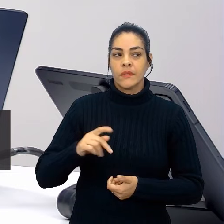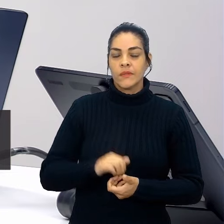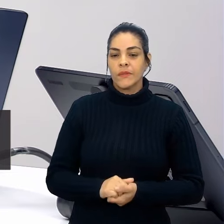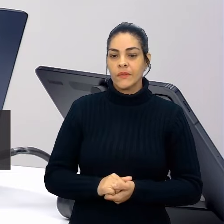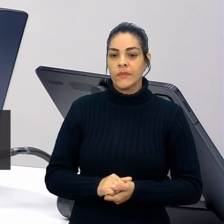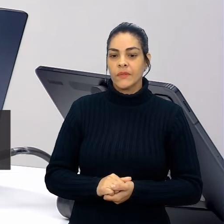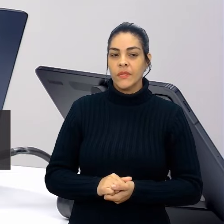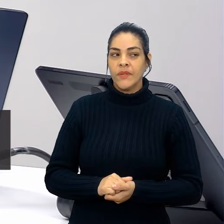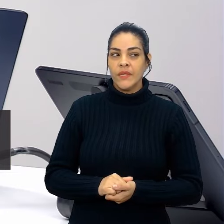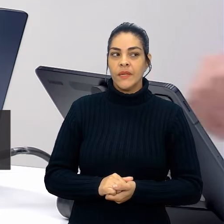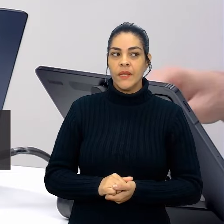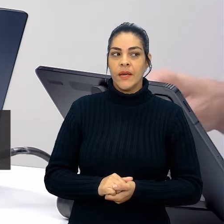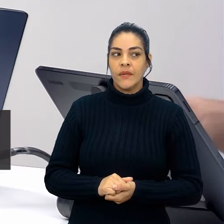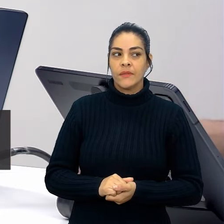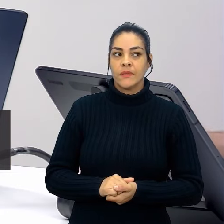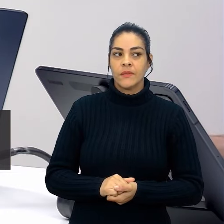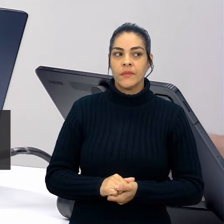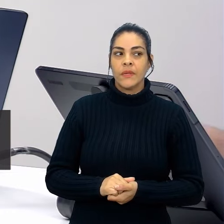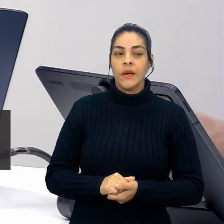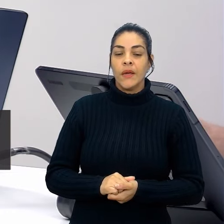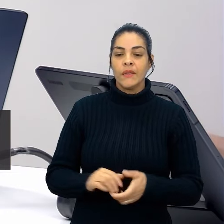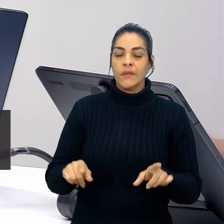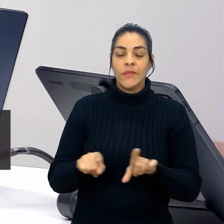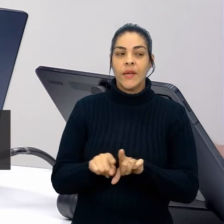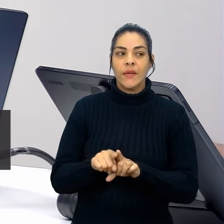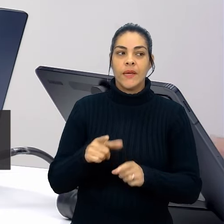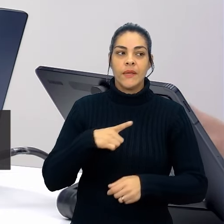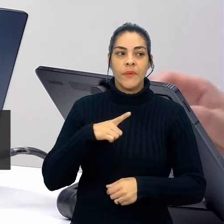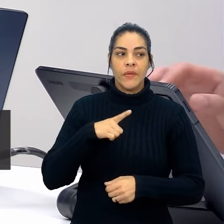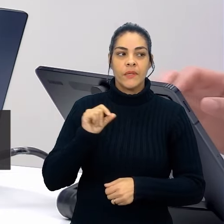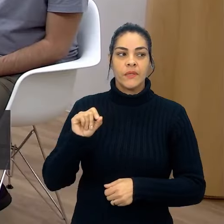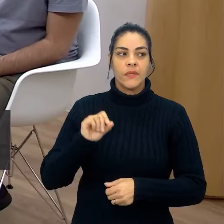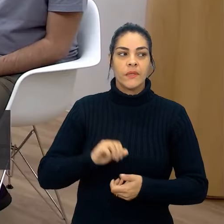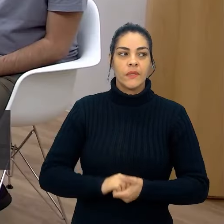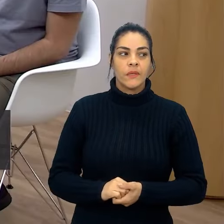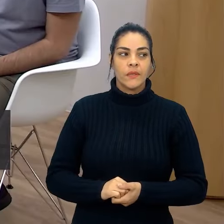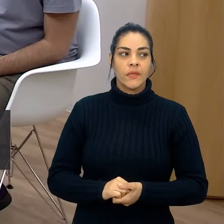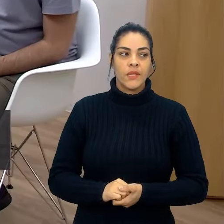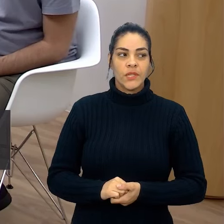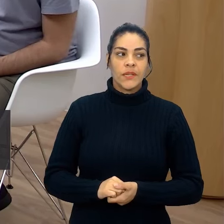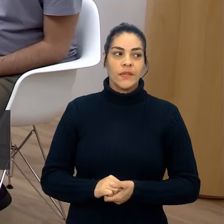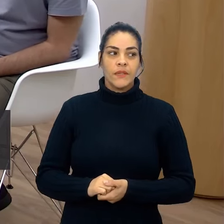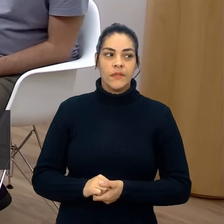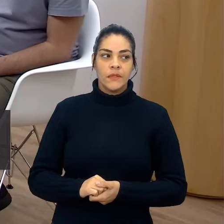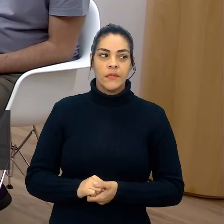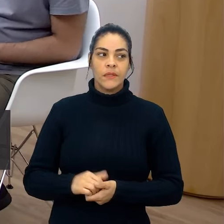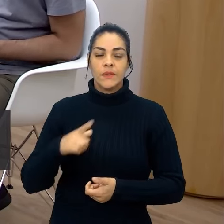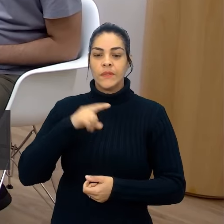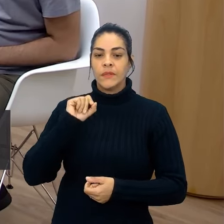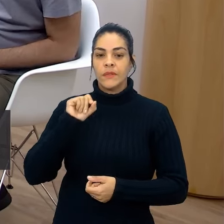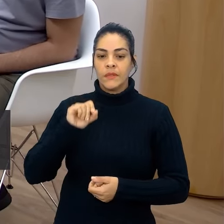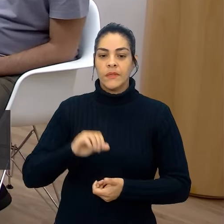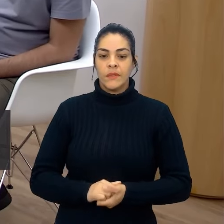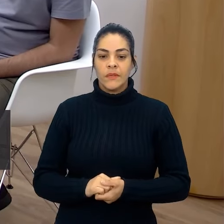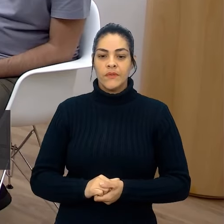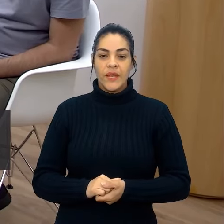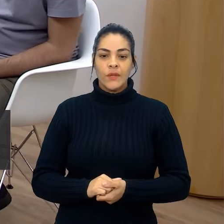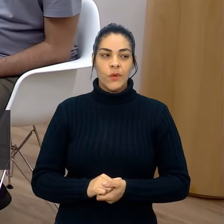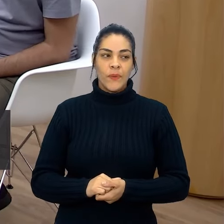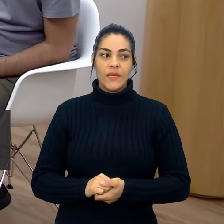isso dentro da nossa rede. Eu sou muito disso. Até isso é legal, né? Essa troca de... Você fez uma pós-graduação e aí eu não sabia